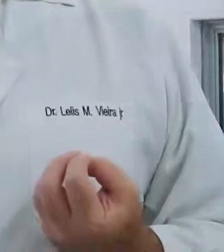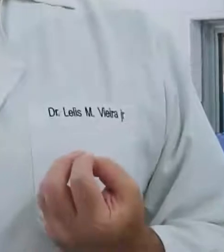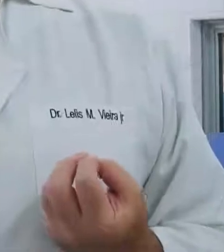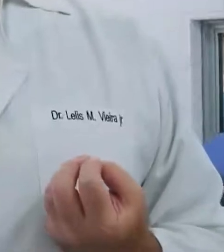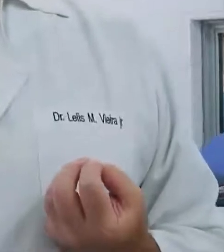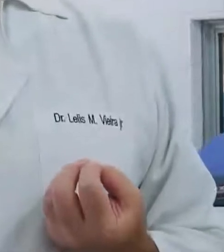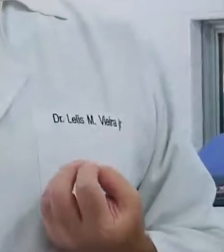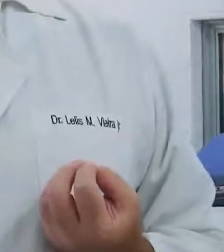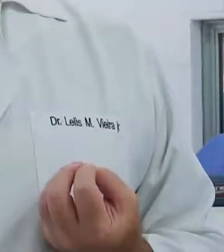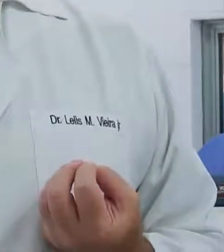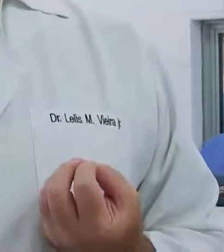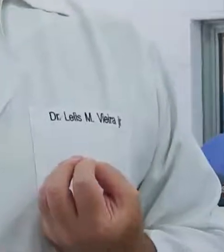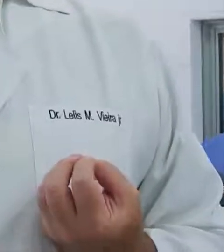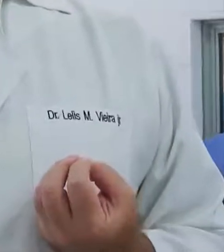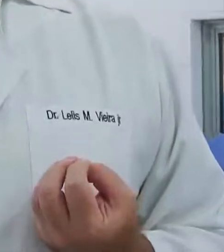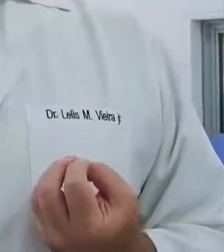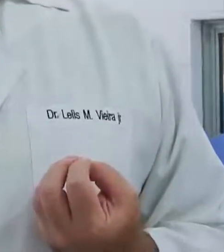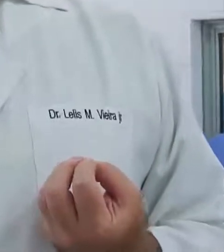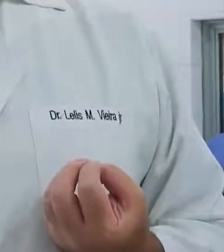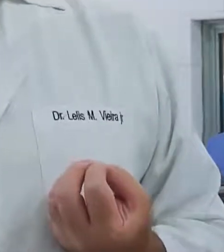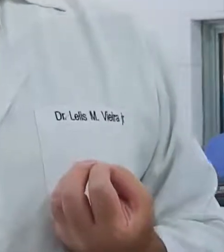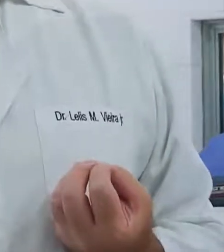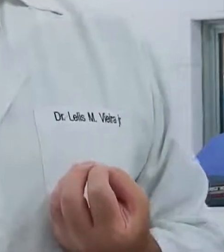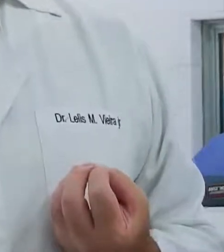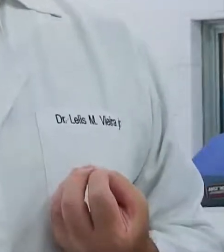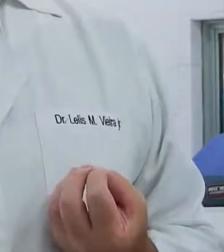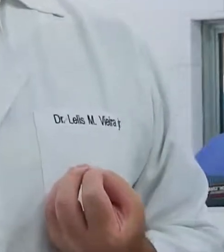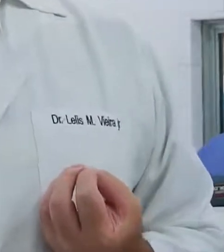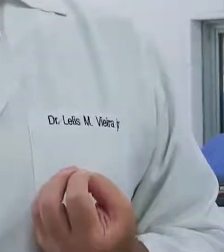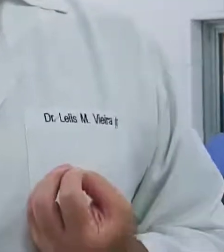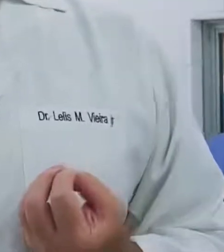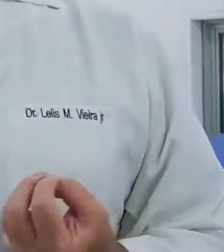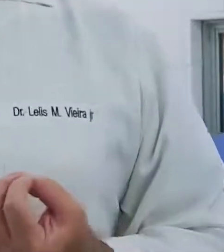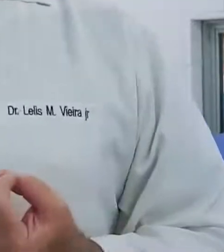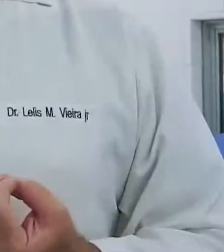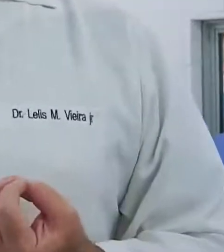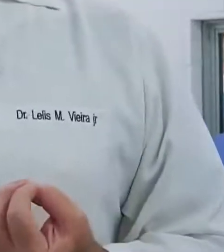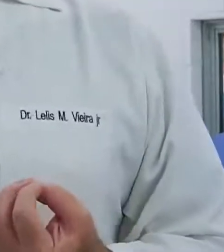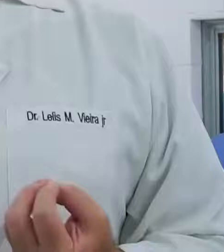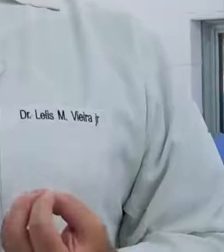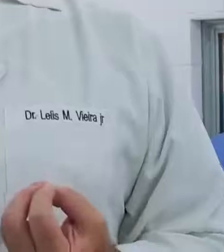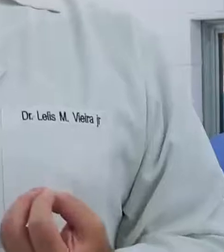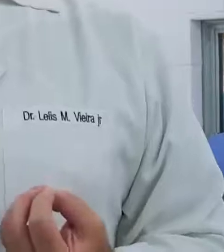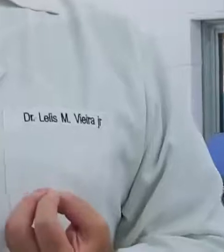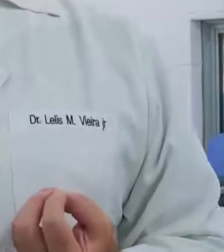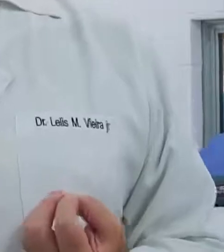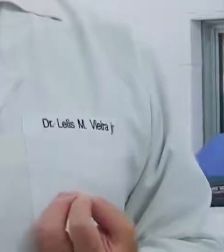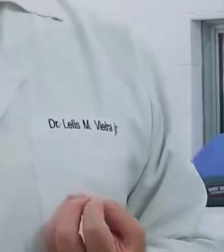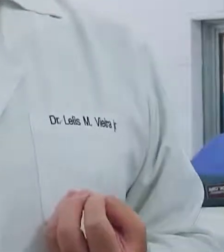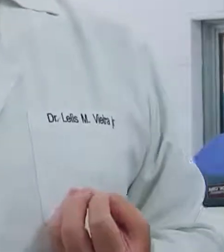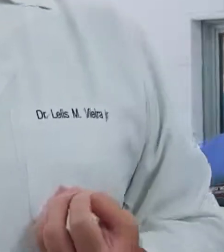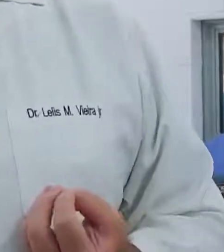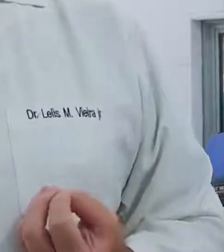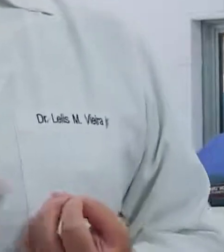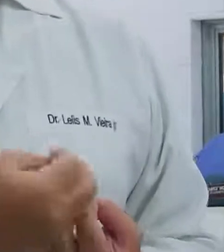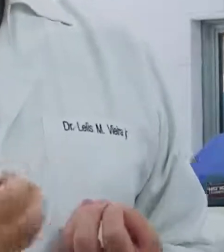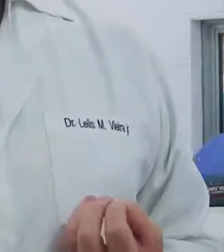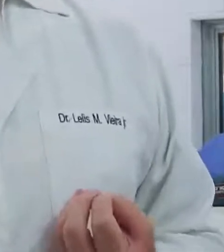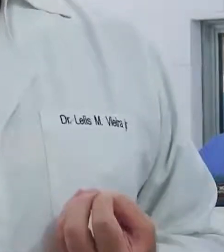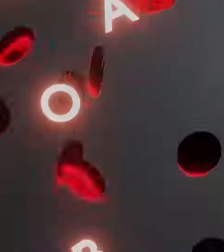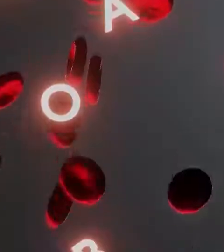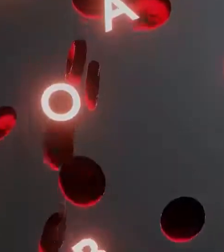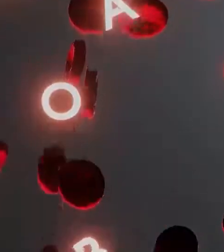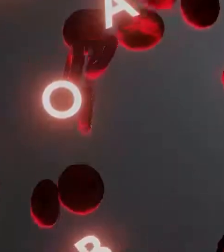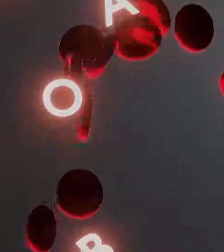doar o B para o AB, porque ele tem o B, ele vai aceitar o B. Você pode dar o O que não tem nada para o A, para o